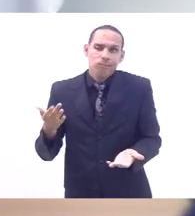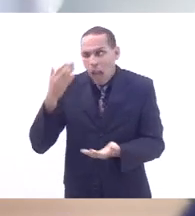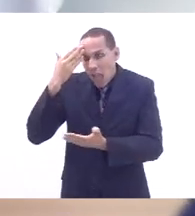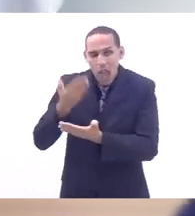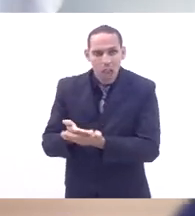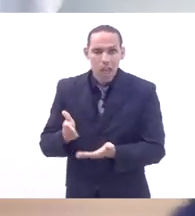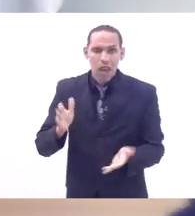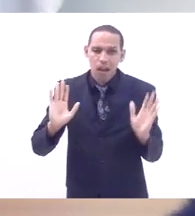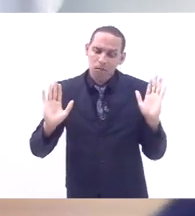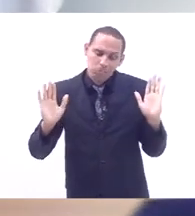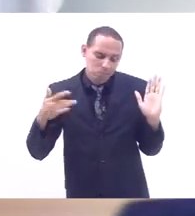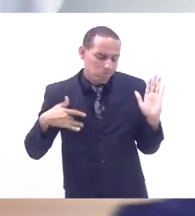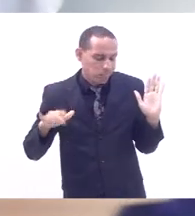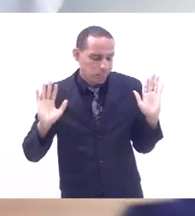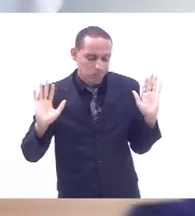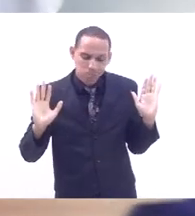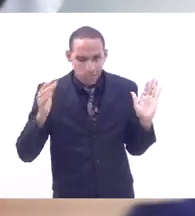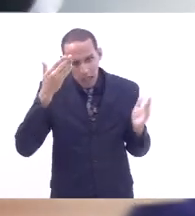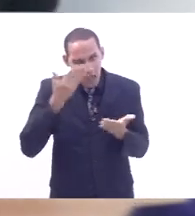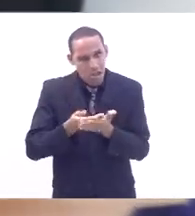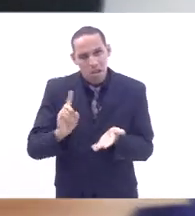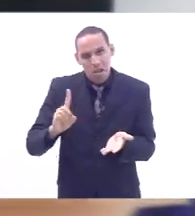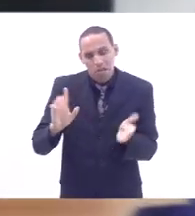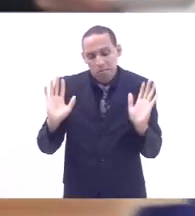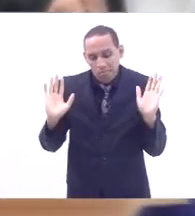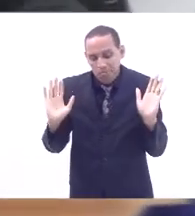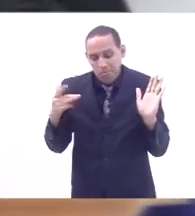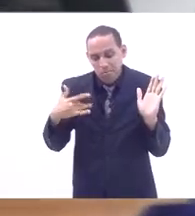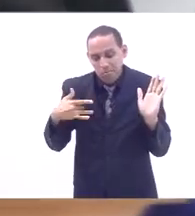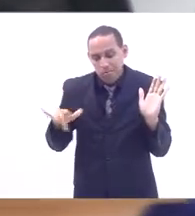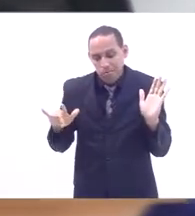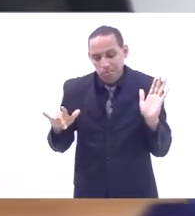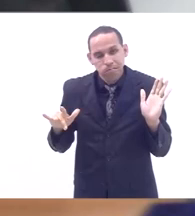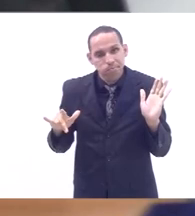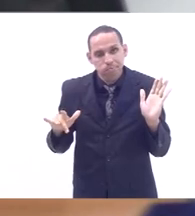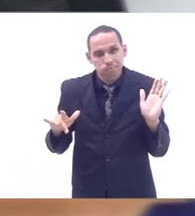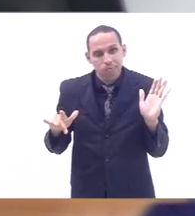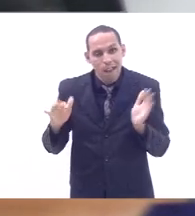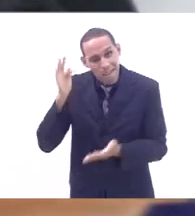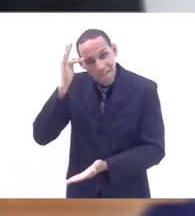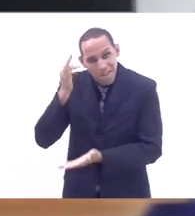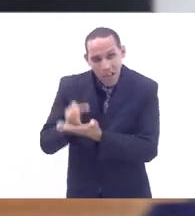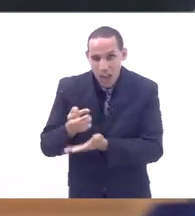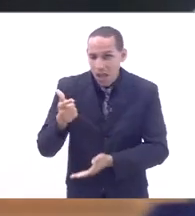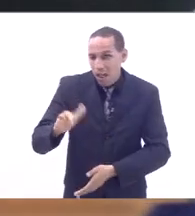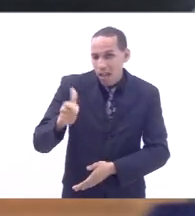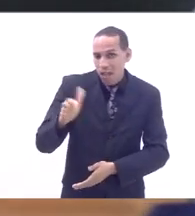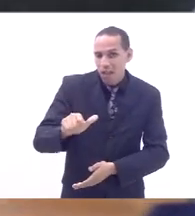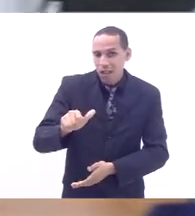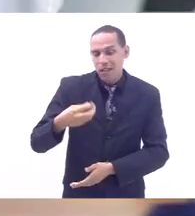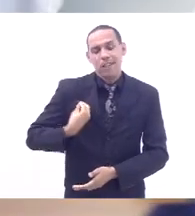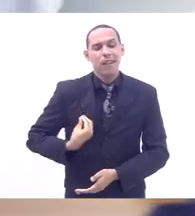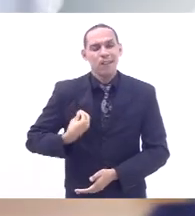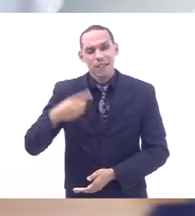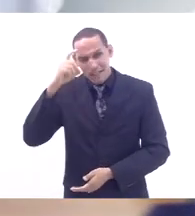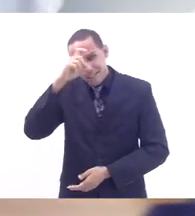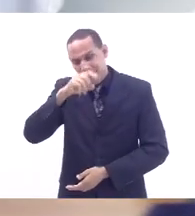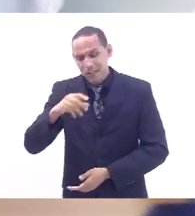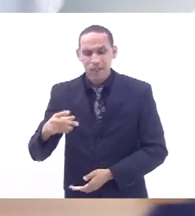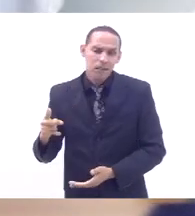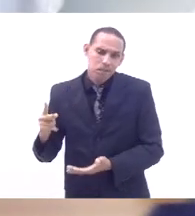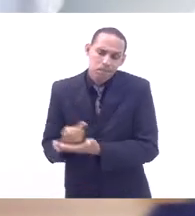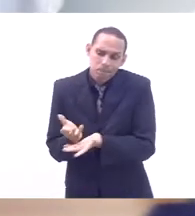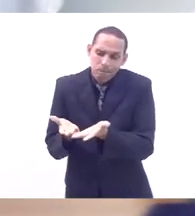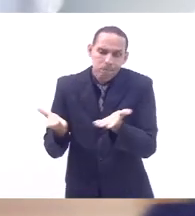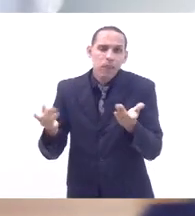acredita. Infelizmente, esse que não acredita, que é incrédulo, aí a vida que fique mais difícil para ele, porque